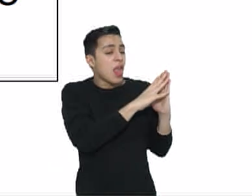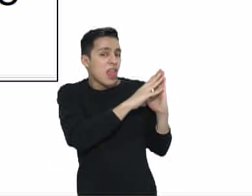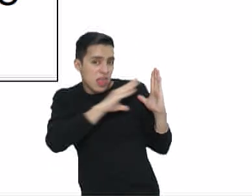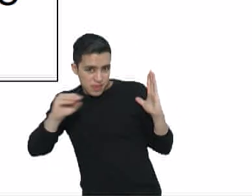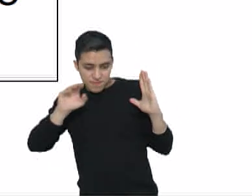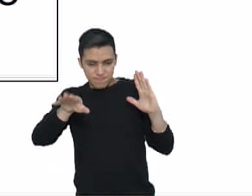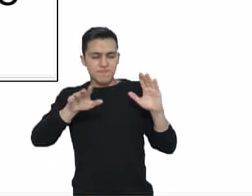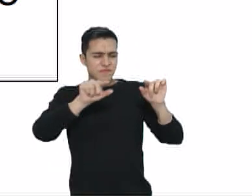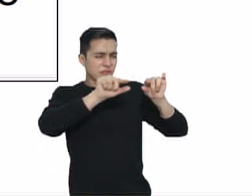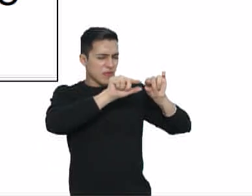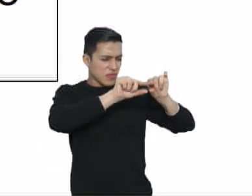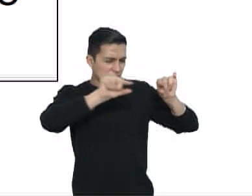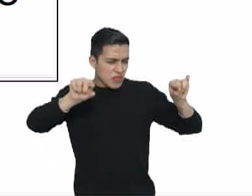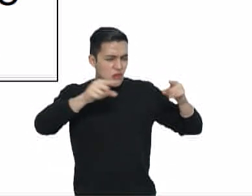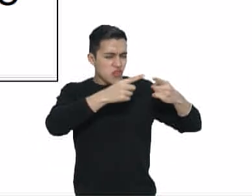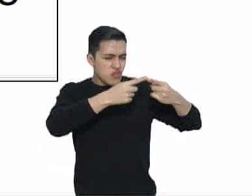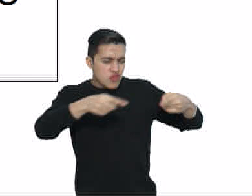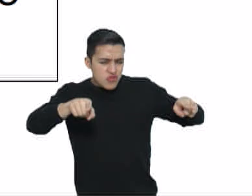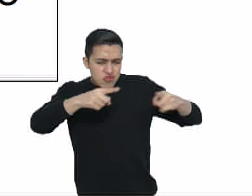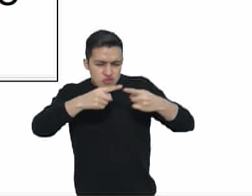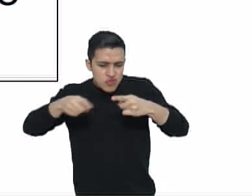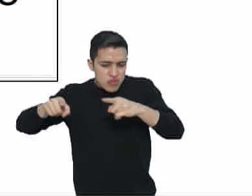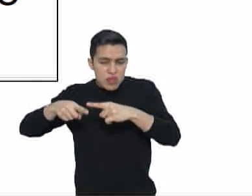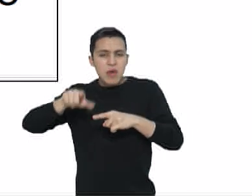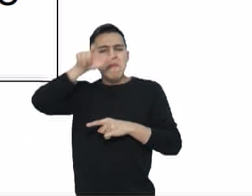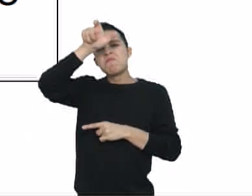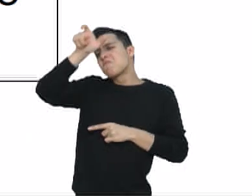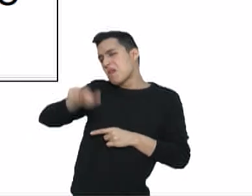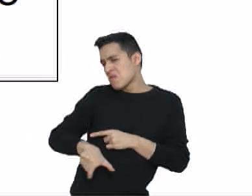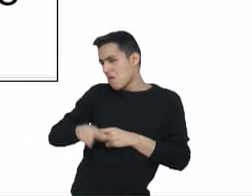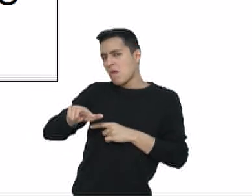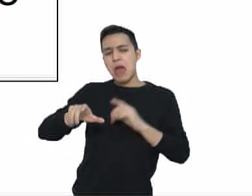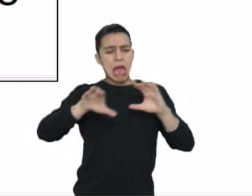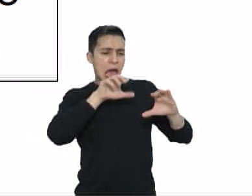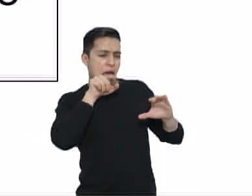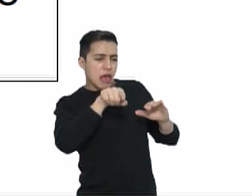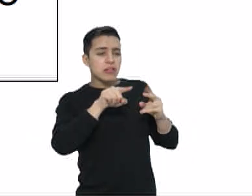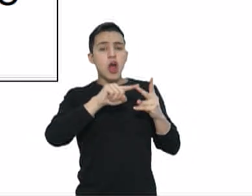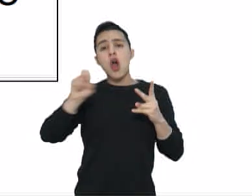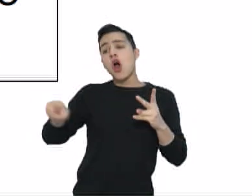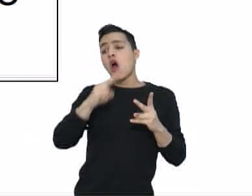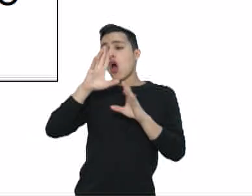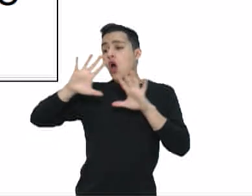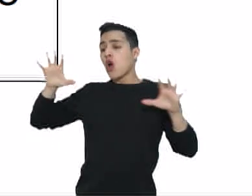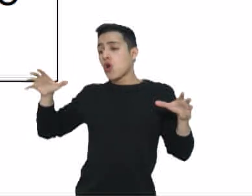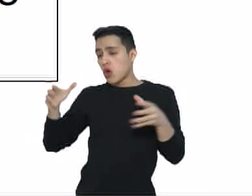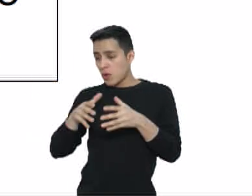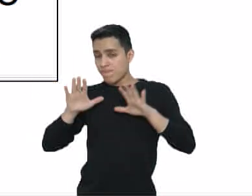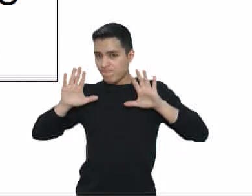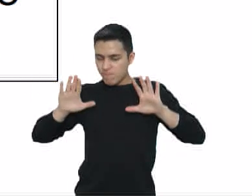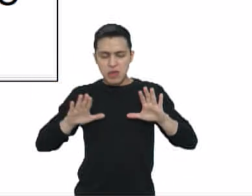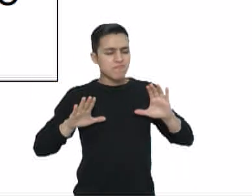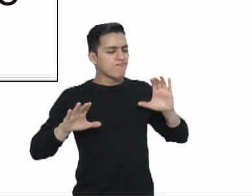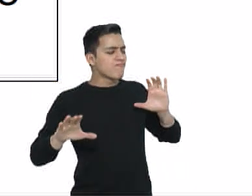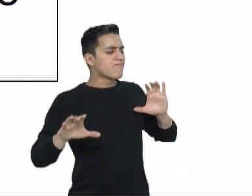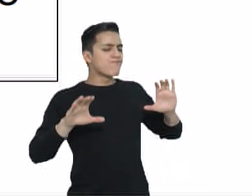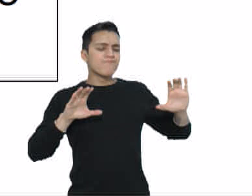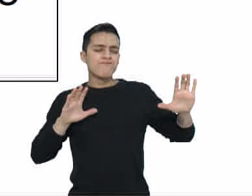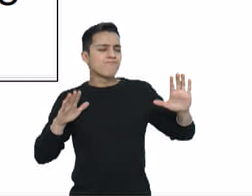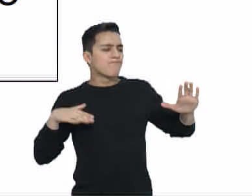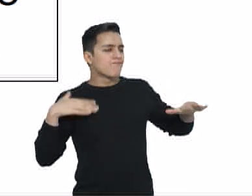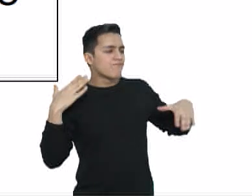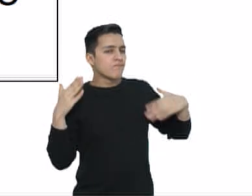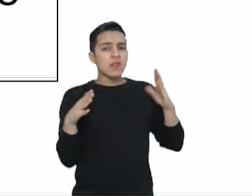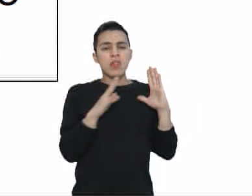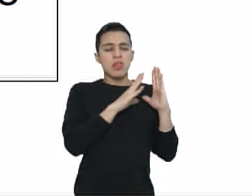rítmica ou melódica é tocada ou cantada por uma pessoa ou grupo de pessoas, sendo em seguida